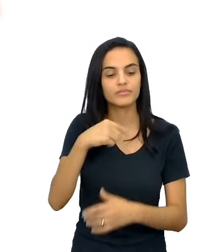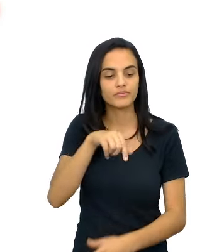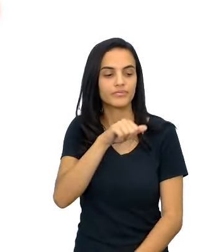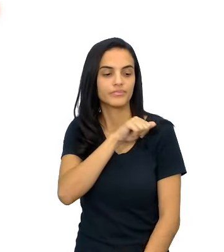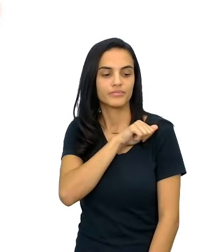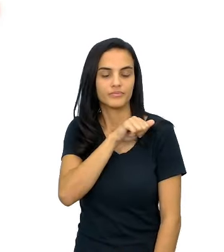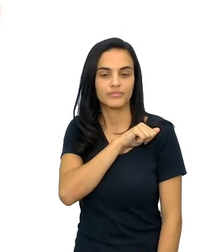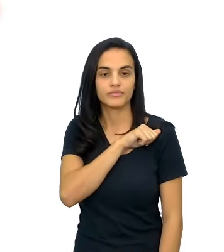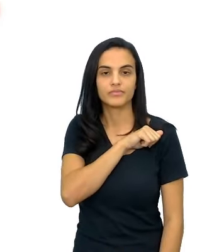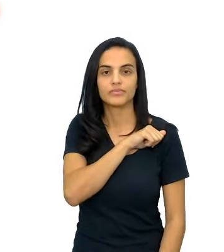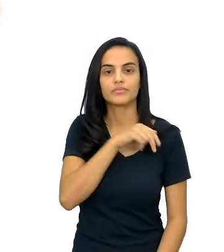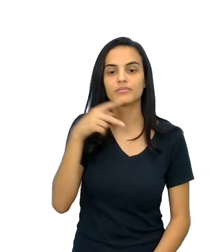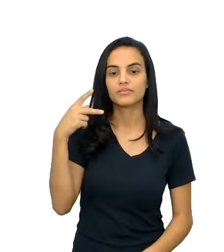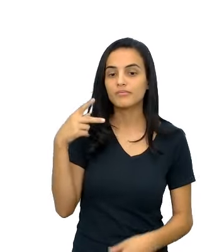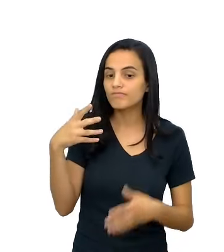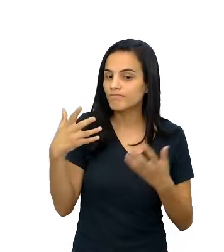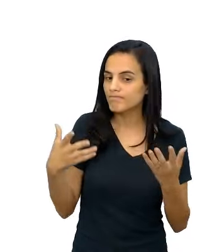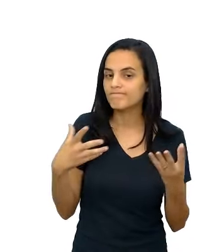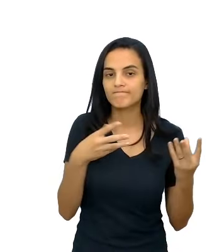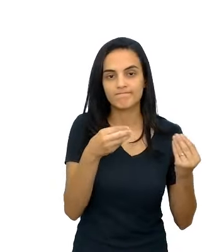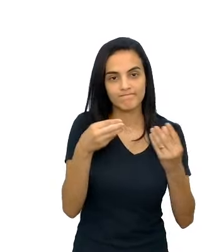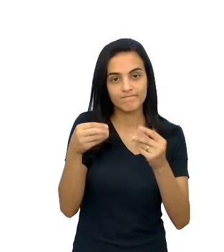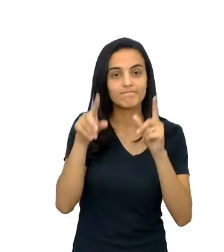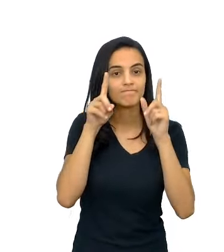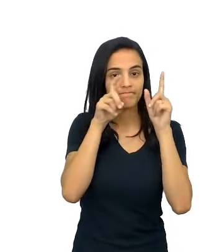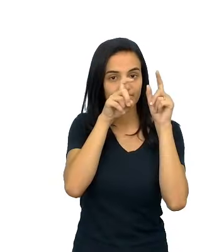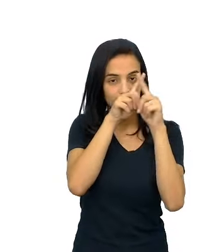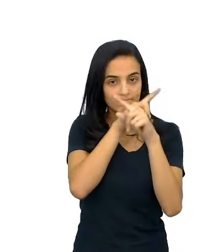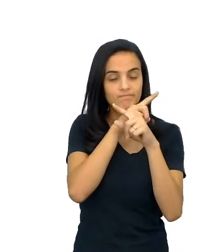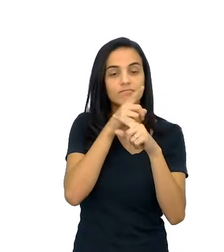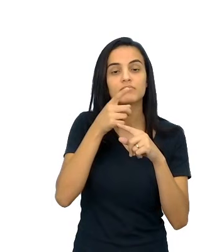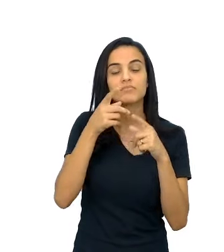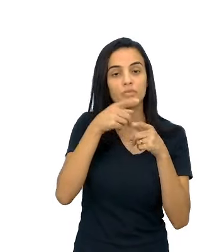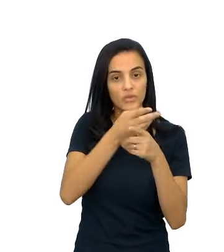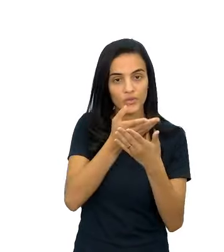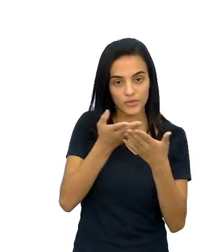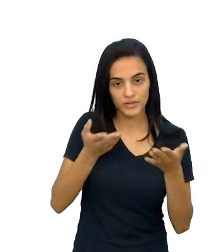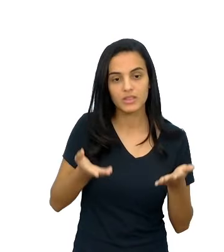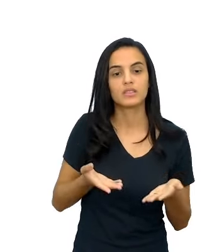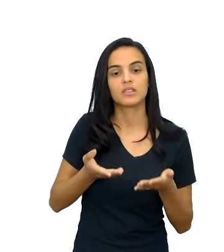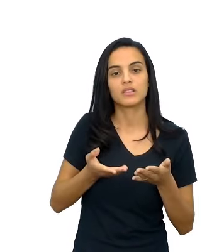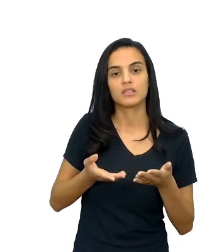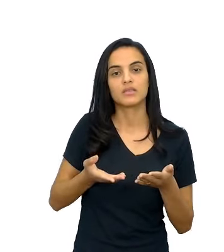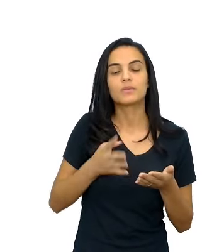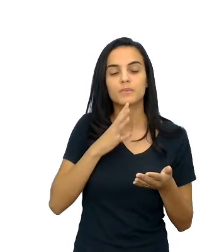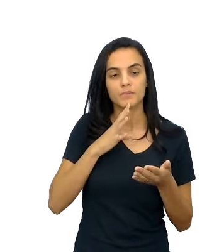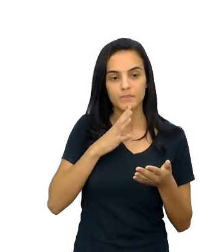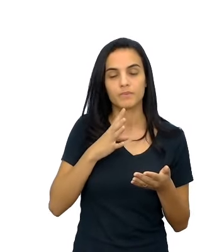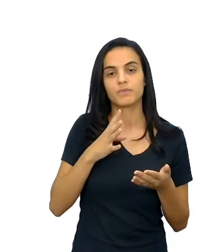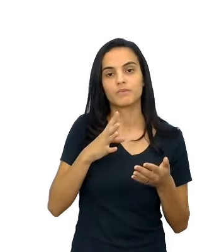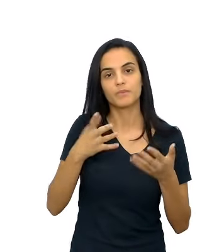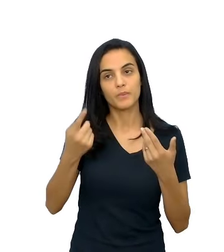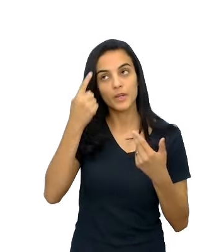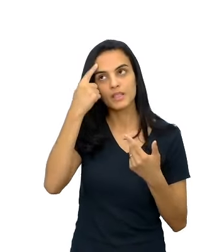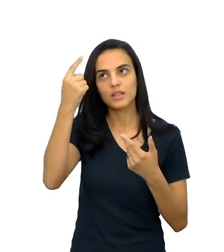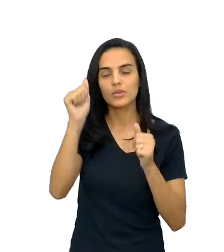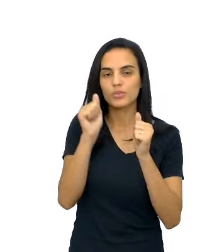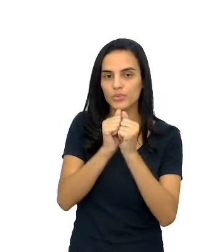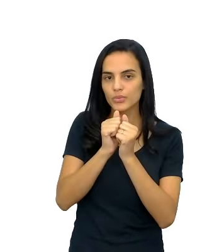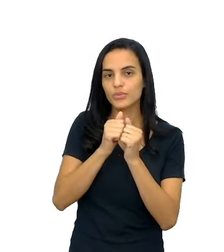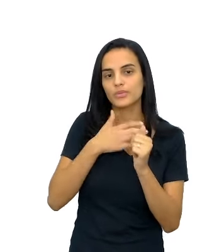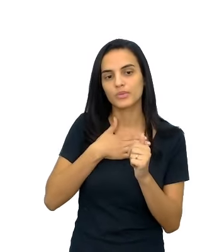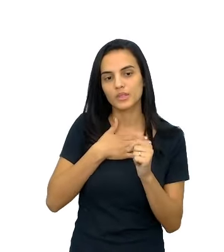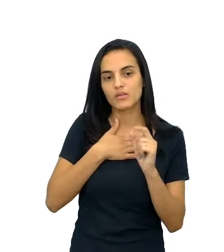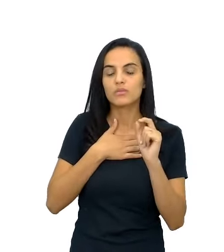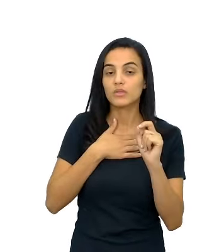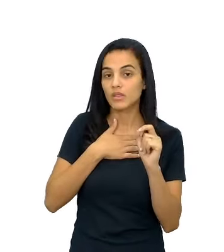né? Gente, é muito difícil. Vocês vão de convir comigo, né? Assim, de pensar junto comigo, né?